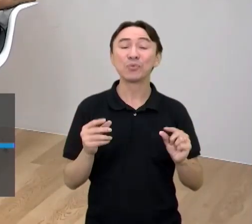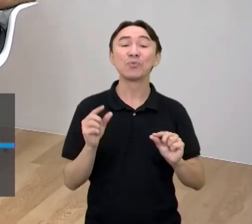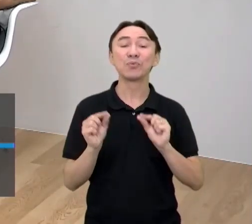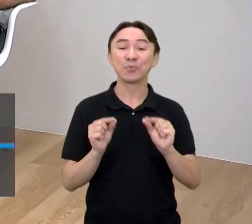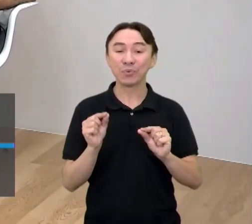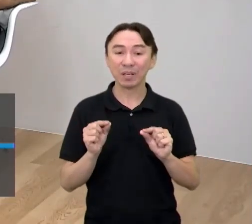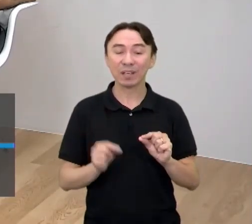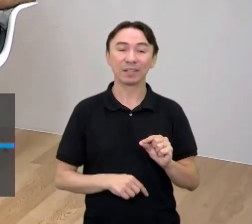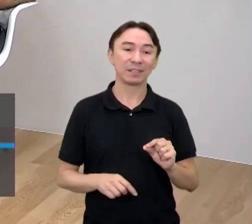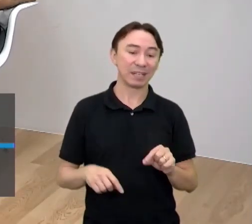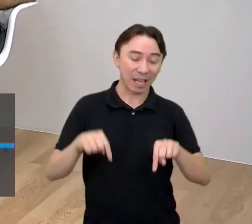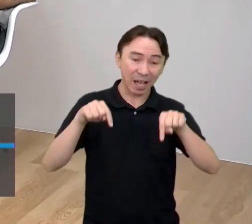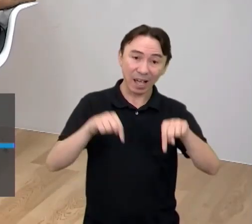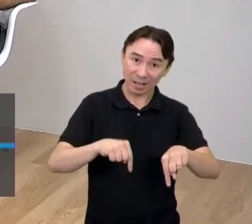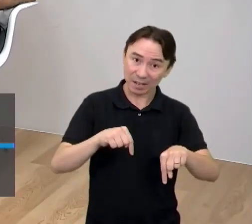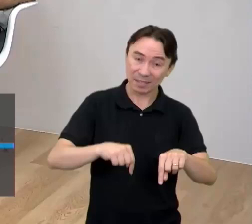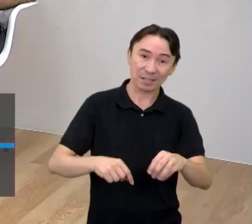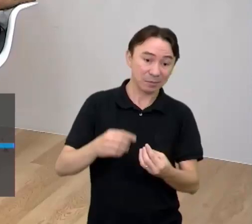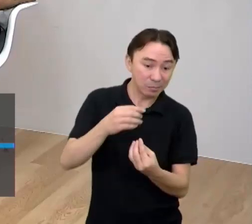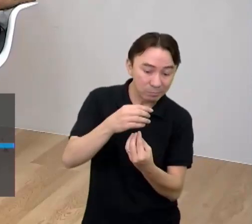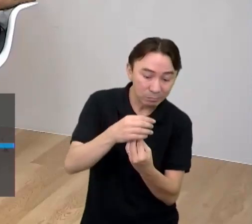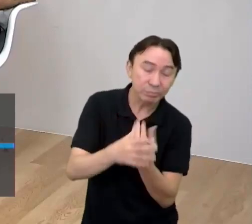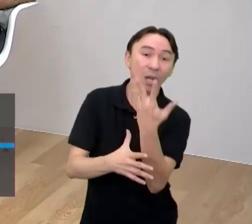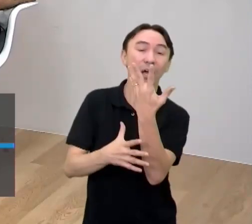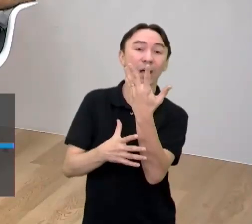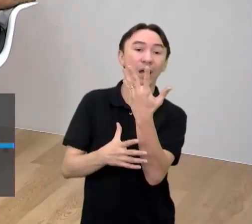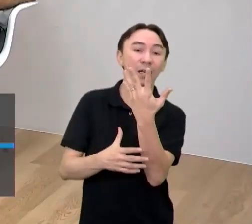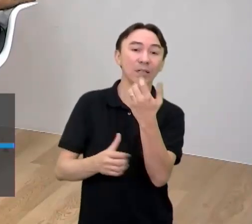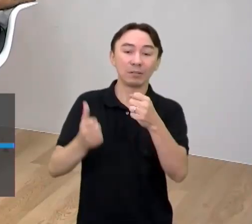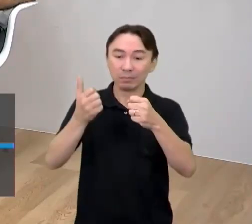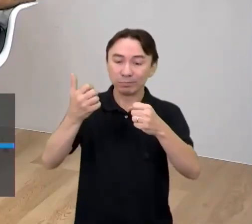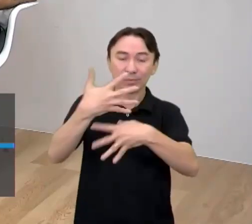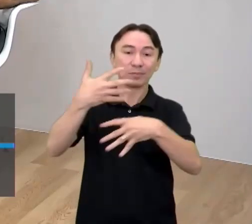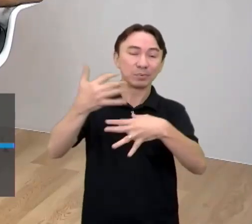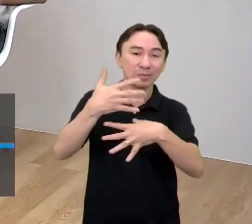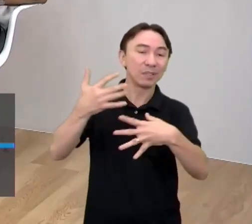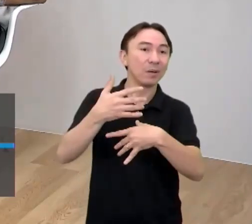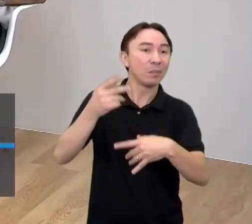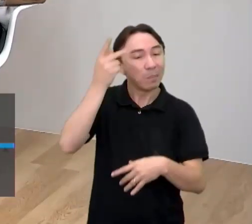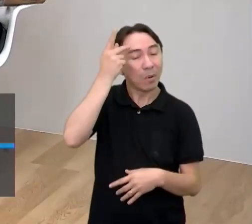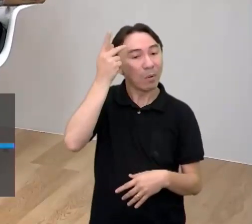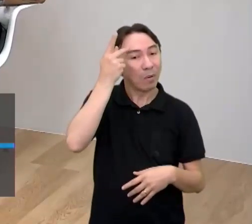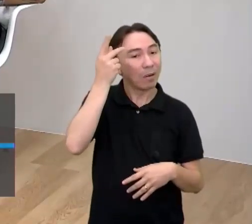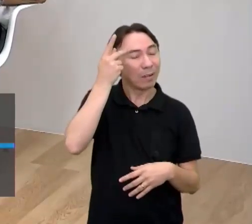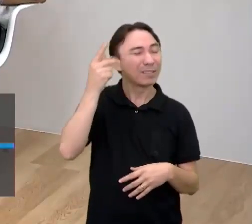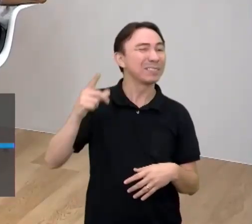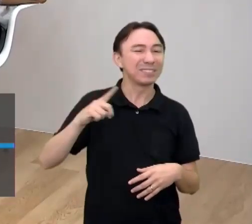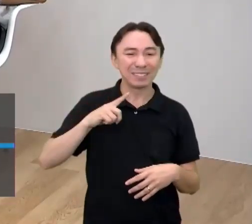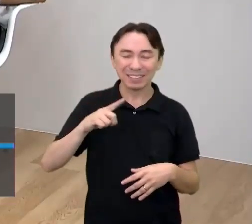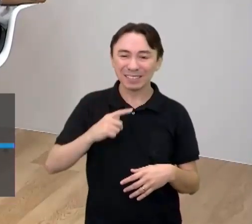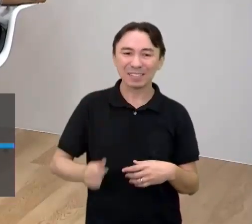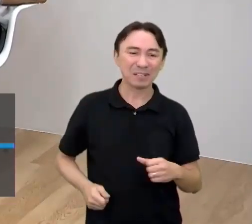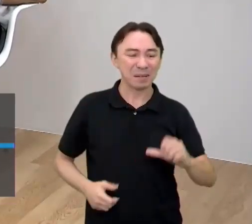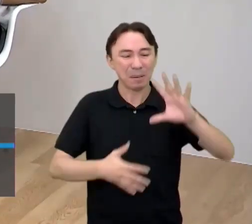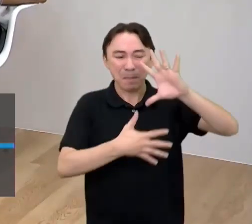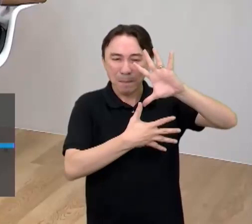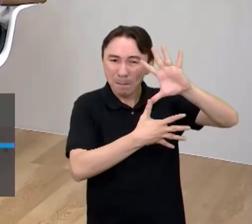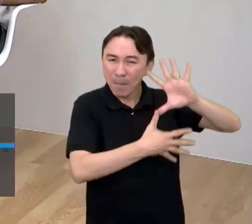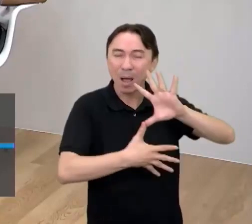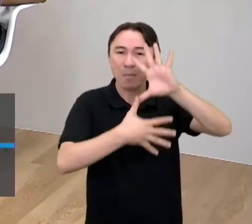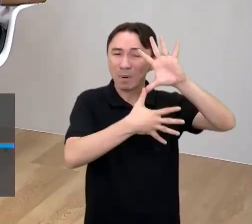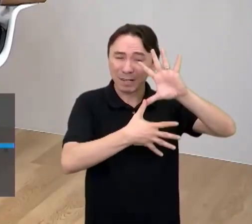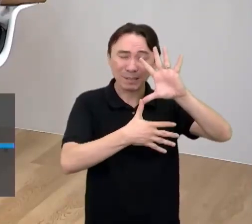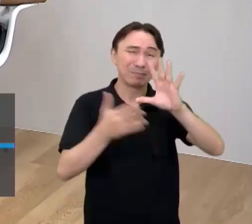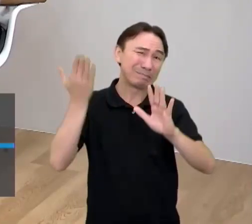o nascimento da metrópole, da cidade de São Paulo e depois da metrópole. Então você tem mapas lá desde o século